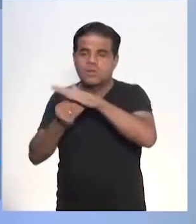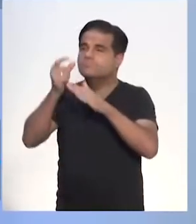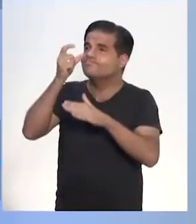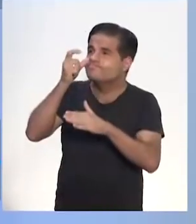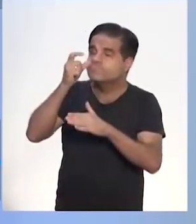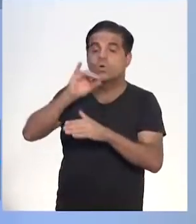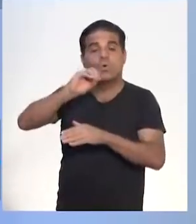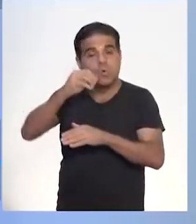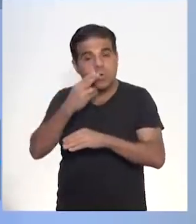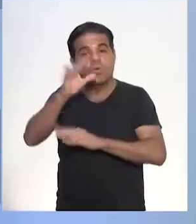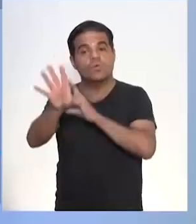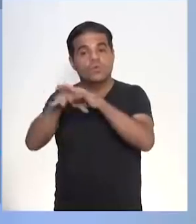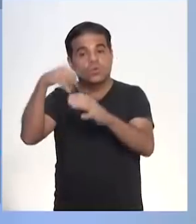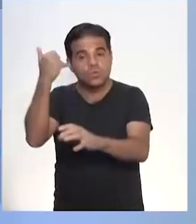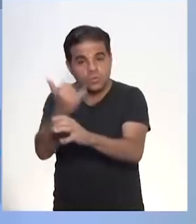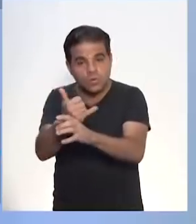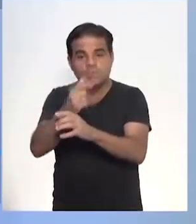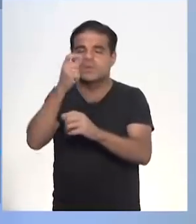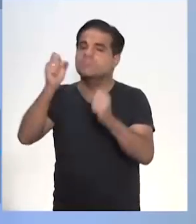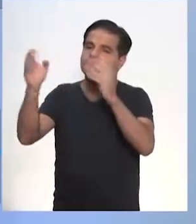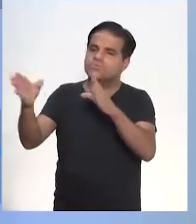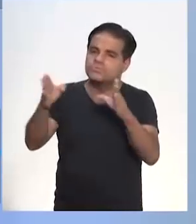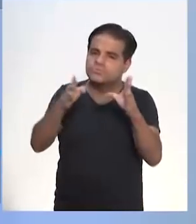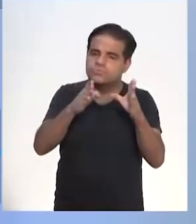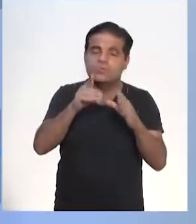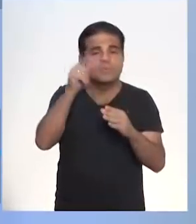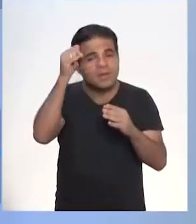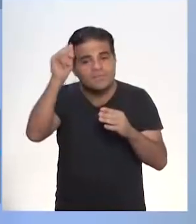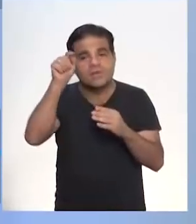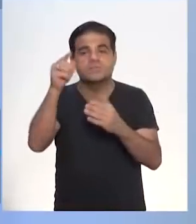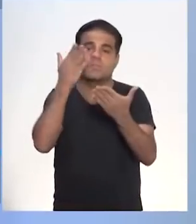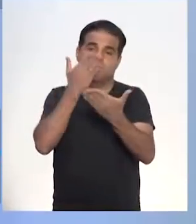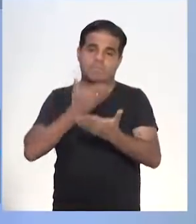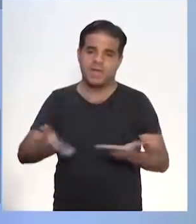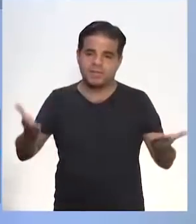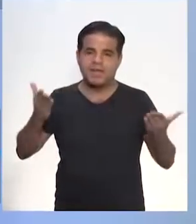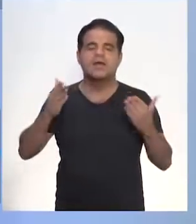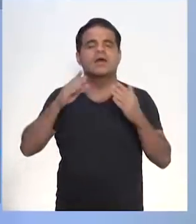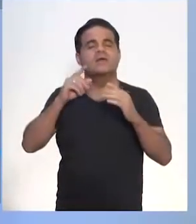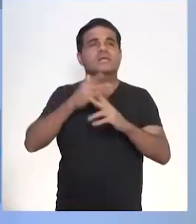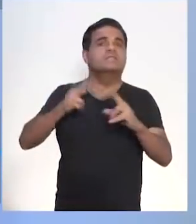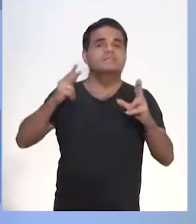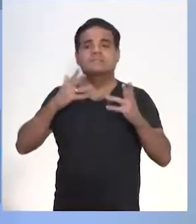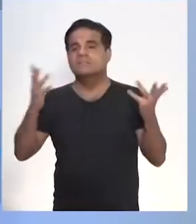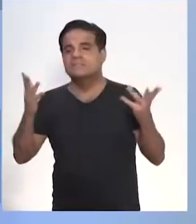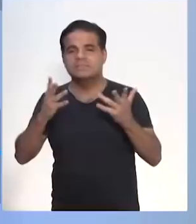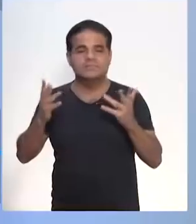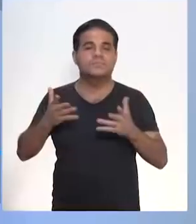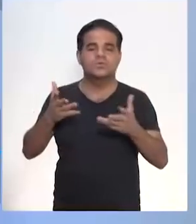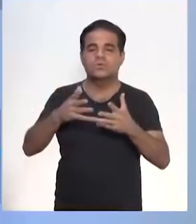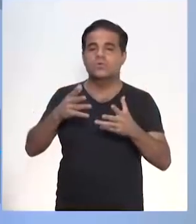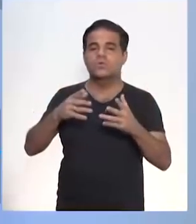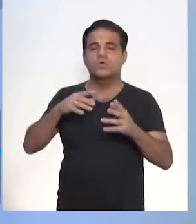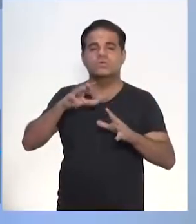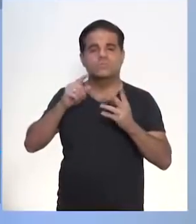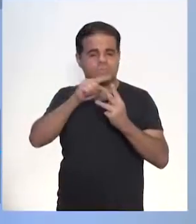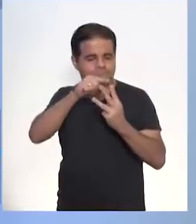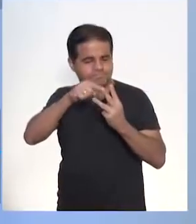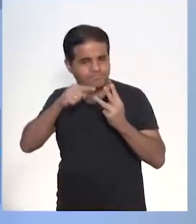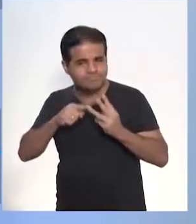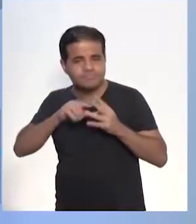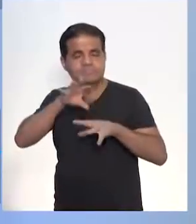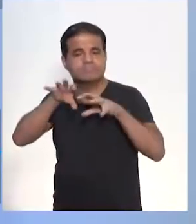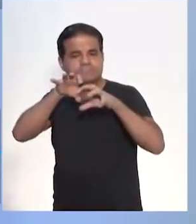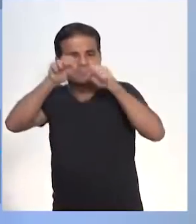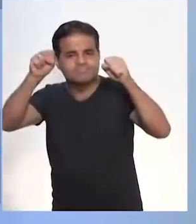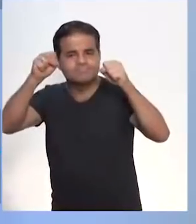ou no YouTube e acompanhe com a gente para não ficar aqui perdido, porque hoje a gente vai, sabe, amarrar, sabe, as ideias.